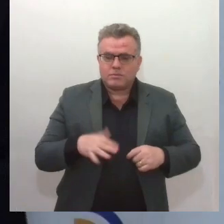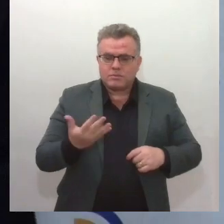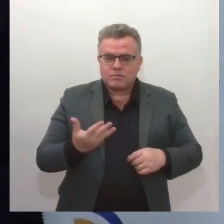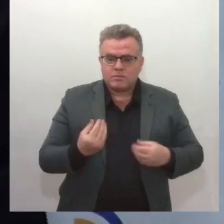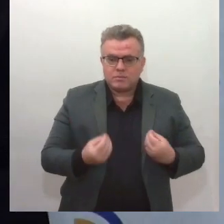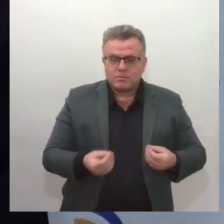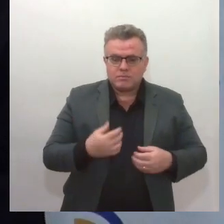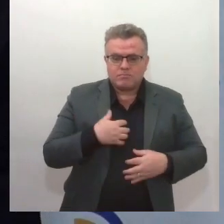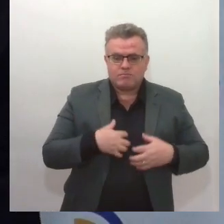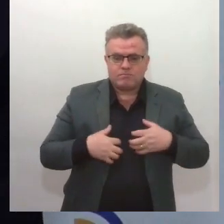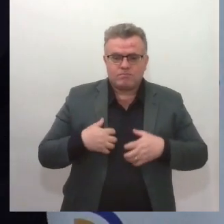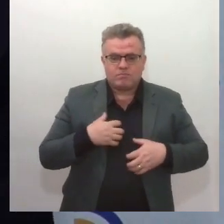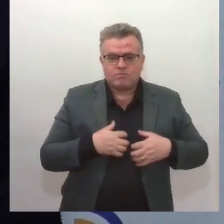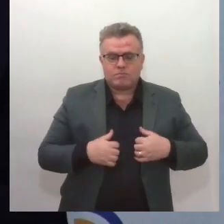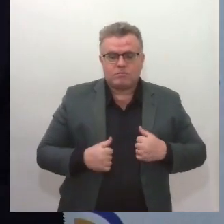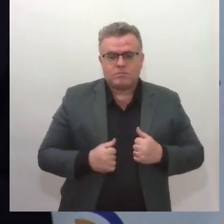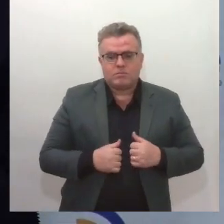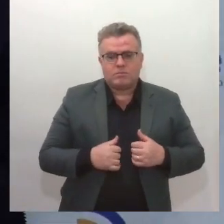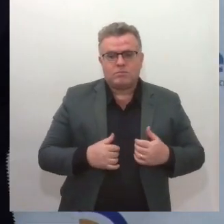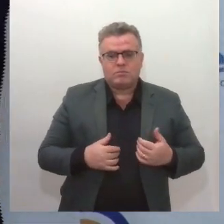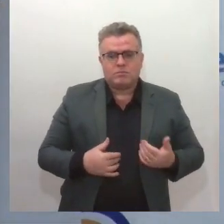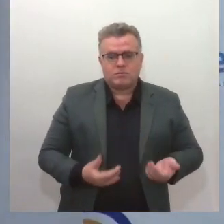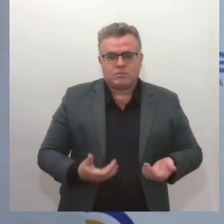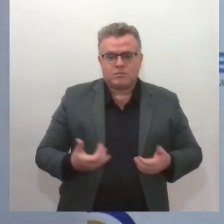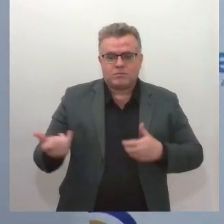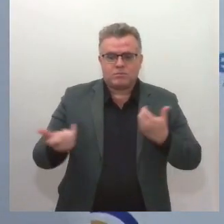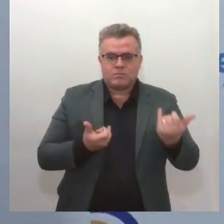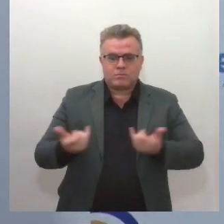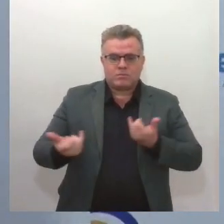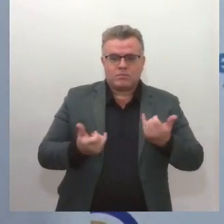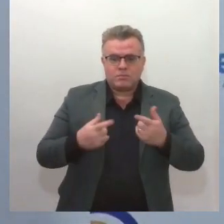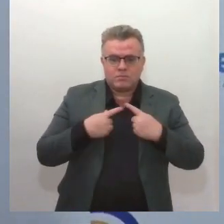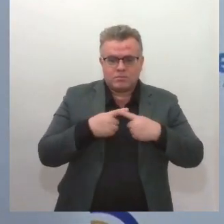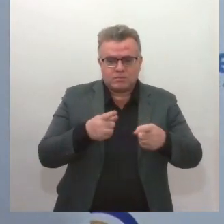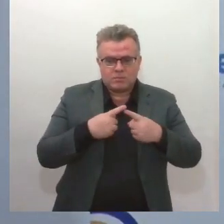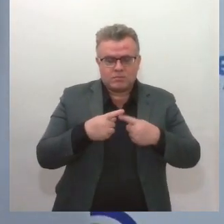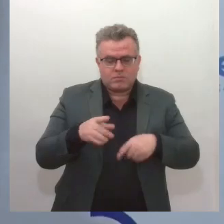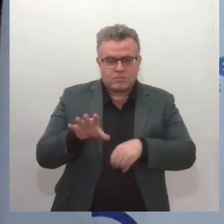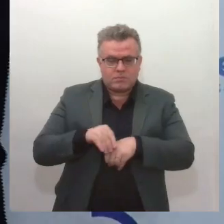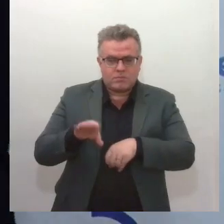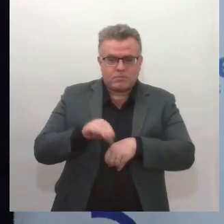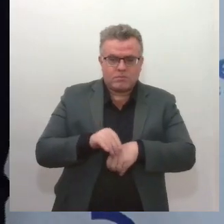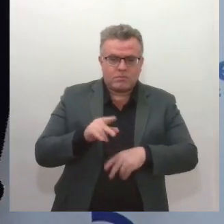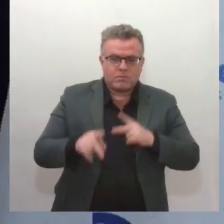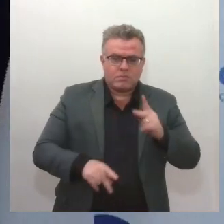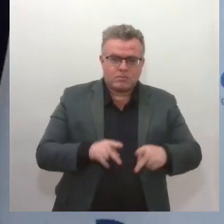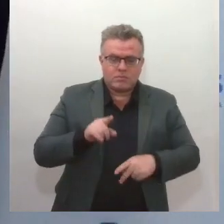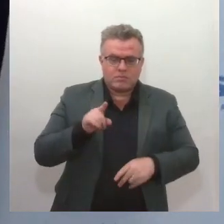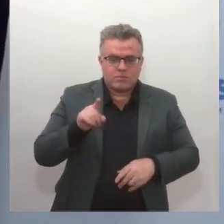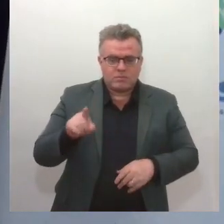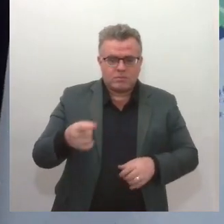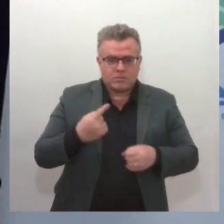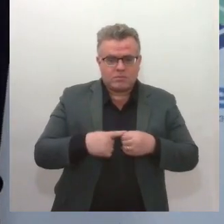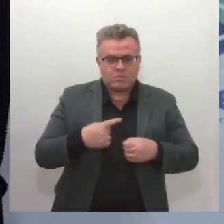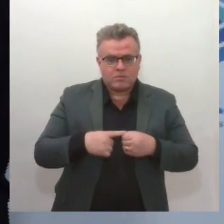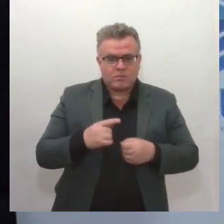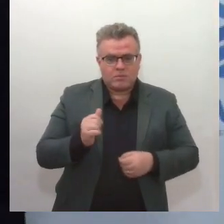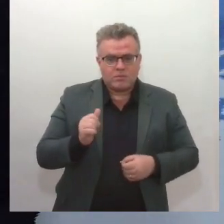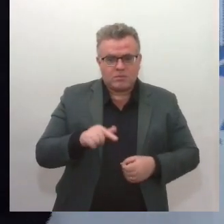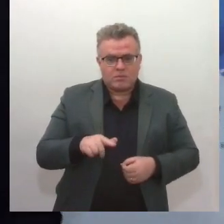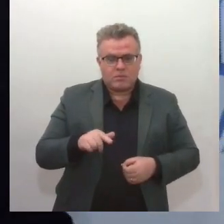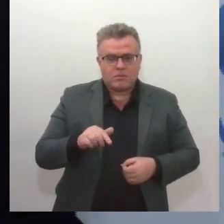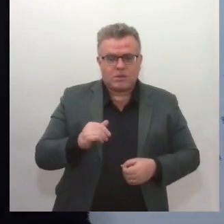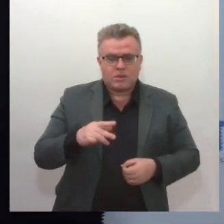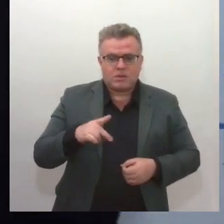disse que está recebendo muitas reclamações do povo de Aquidaban. O que é que está acontecendo, deputado? Exatamente. Infelizmente, a Aquidaban